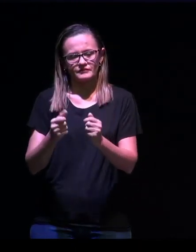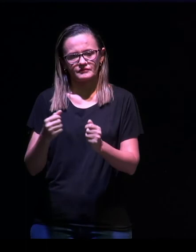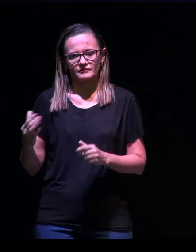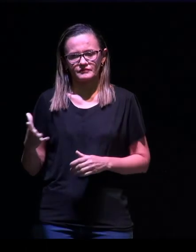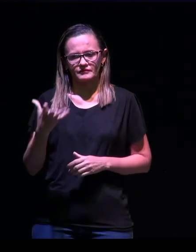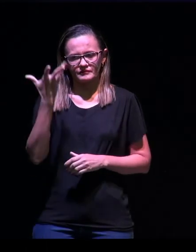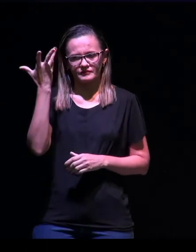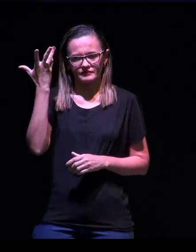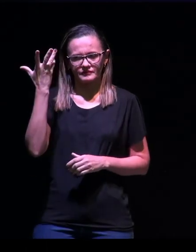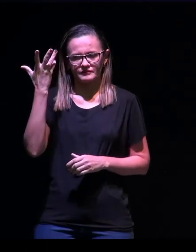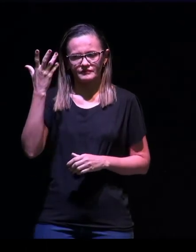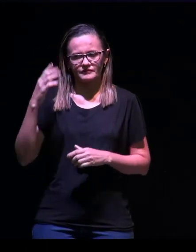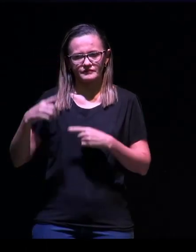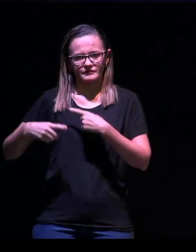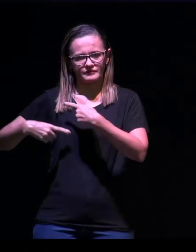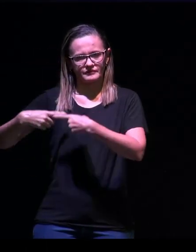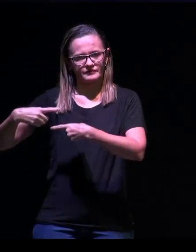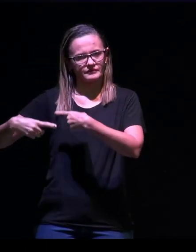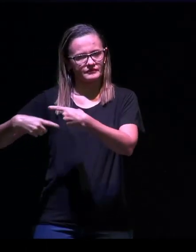nessa geração que